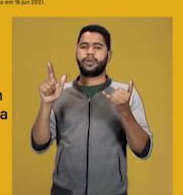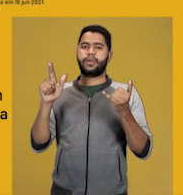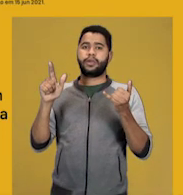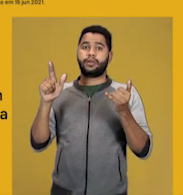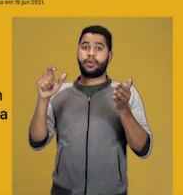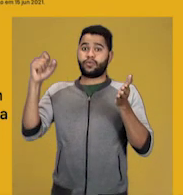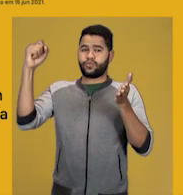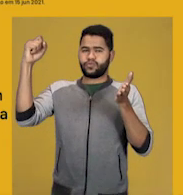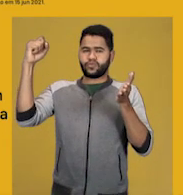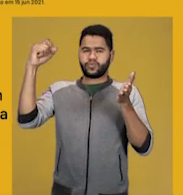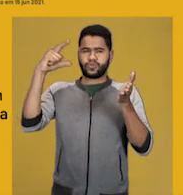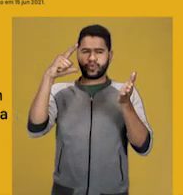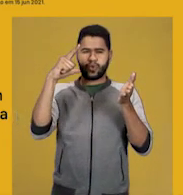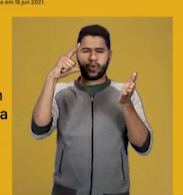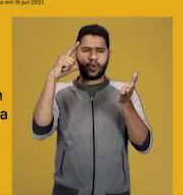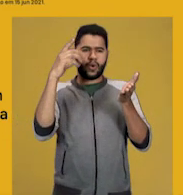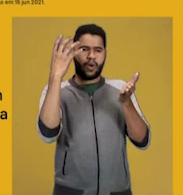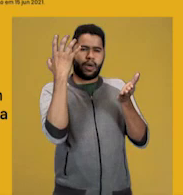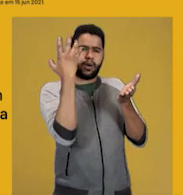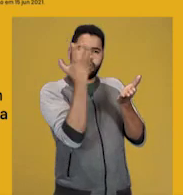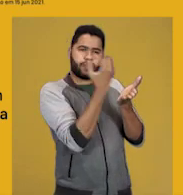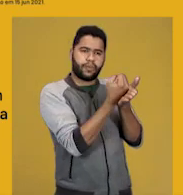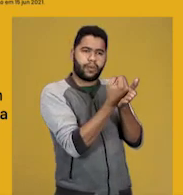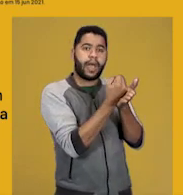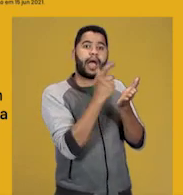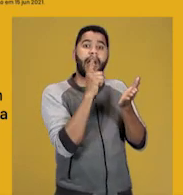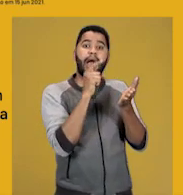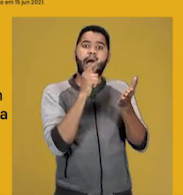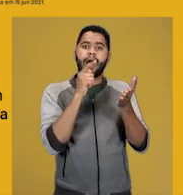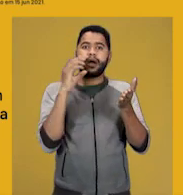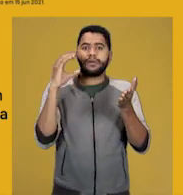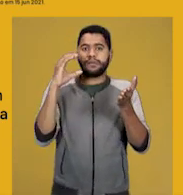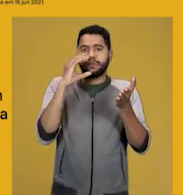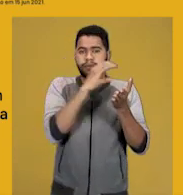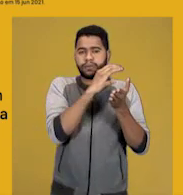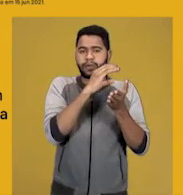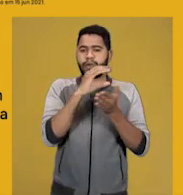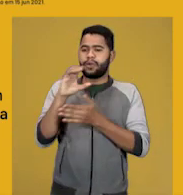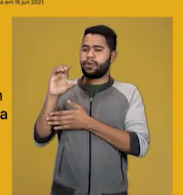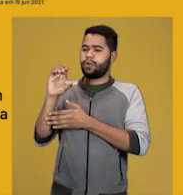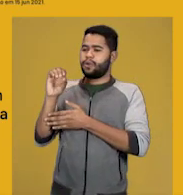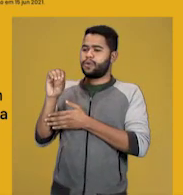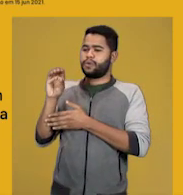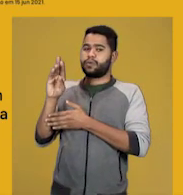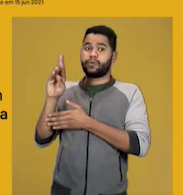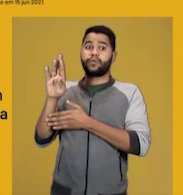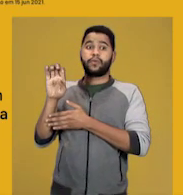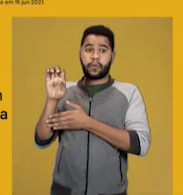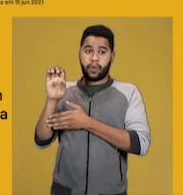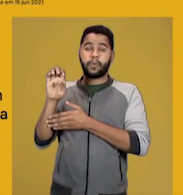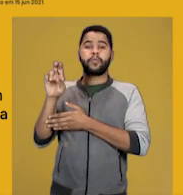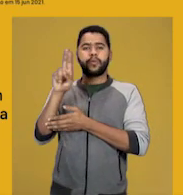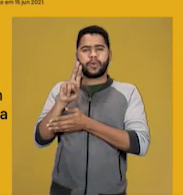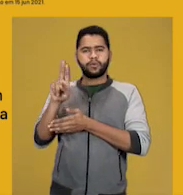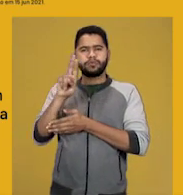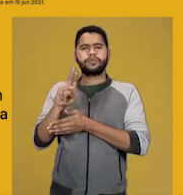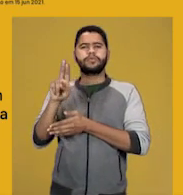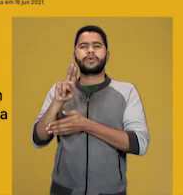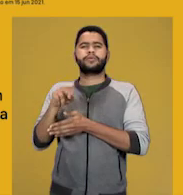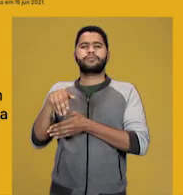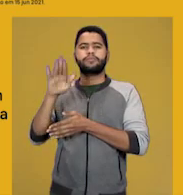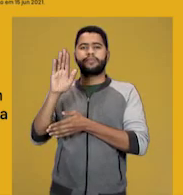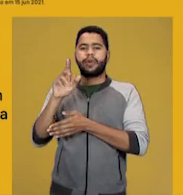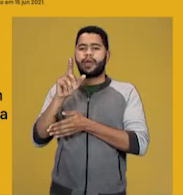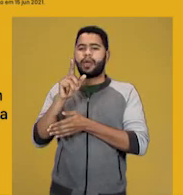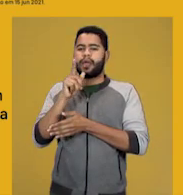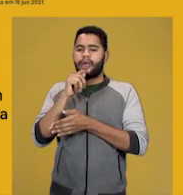incidir nas placas, promove o aquecimento da água. O cobre é um dos materiais mais empregados na produção dos tubos que conduzem a